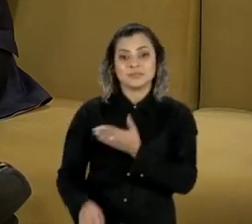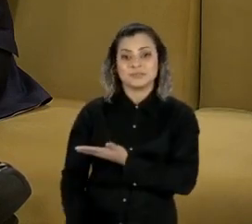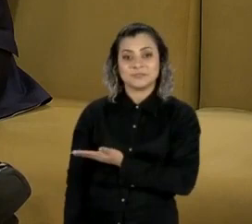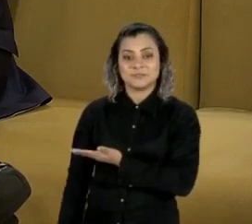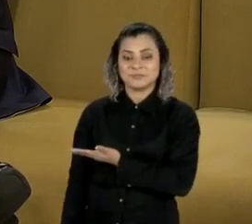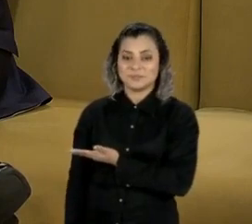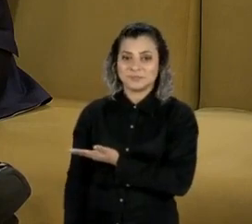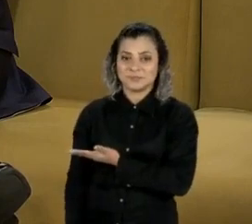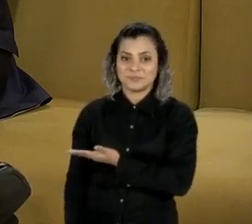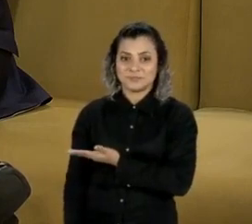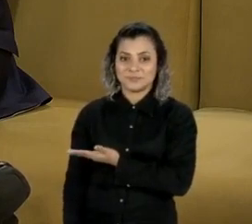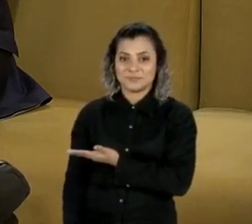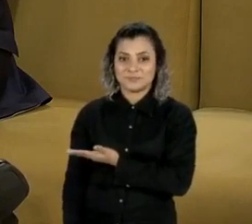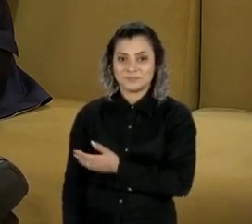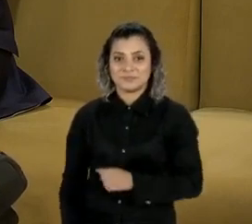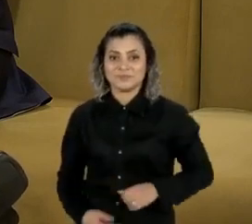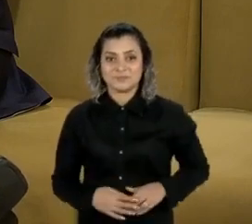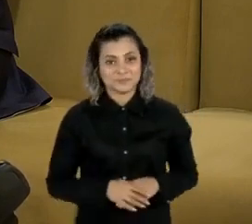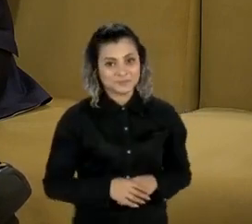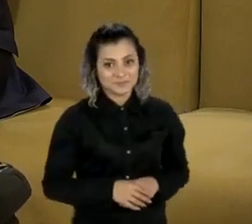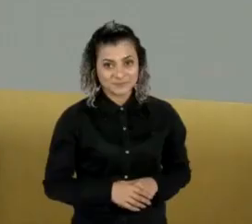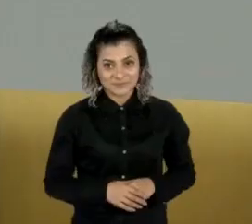do Jornalismo TV Cultura.